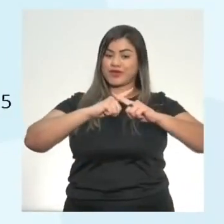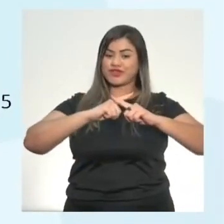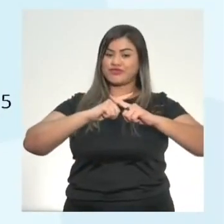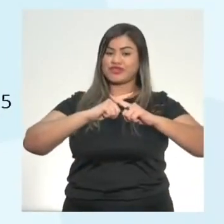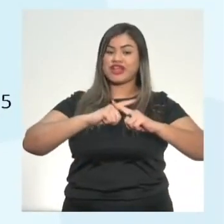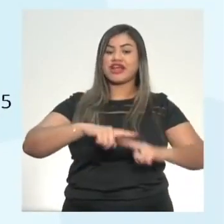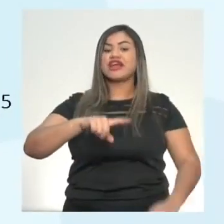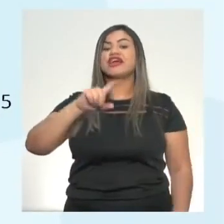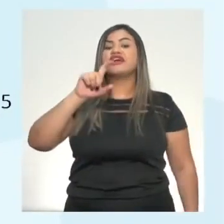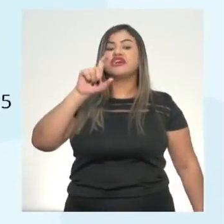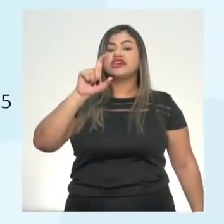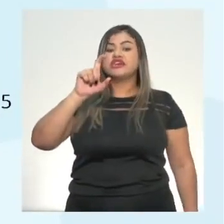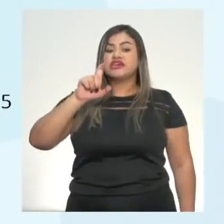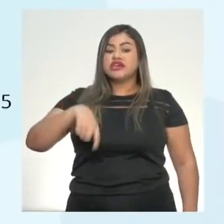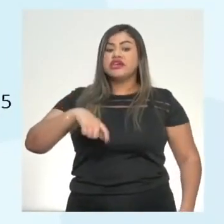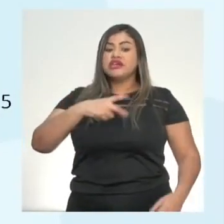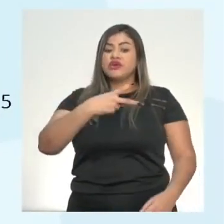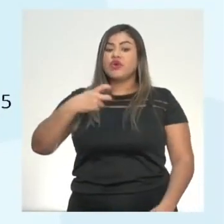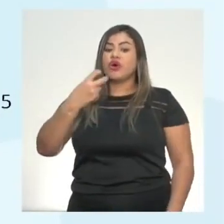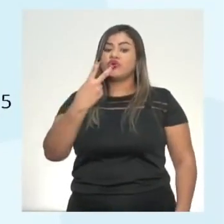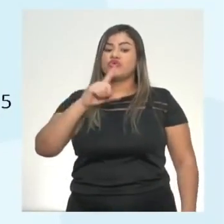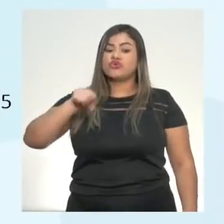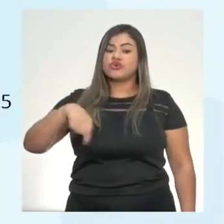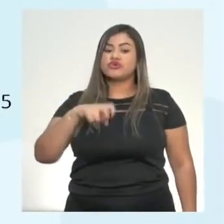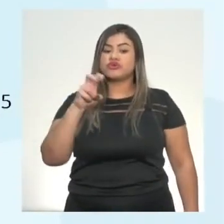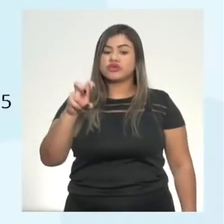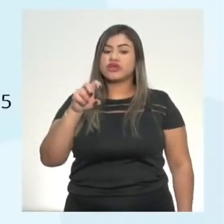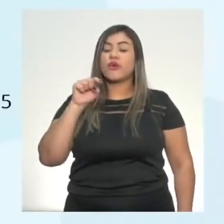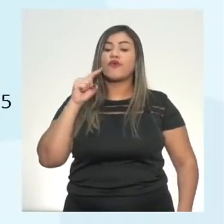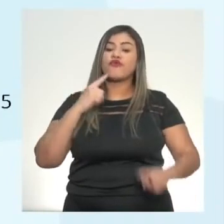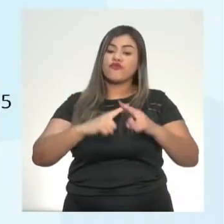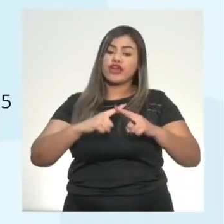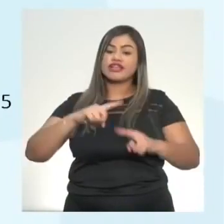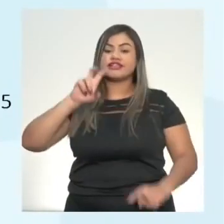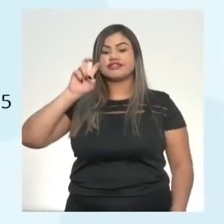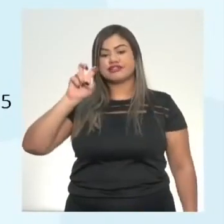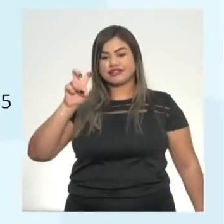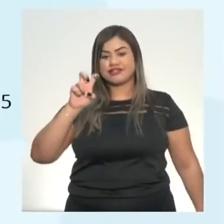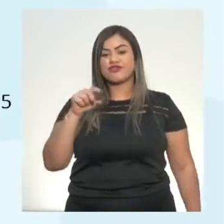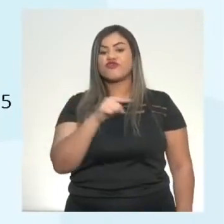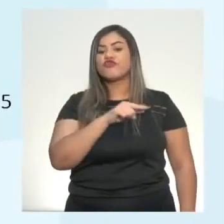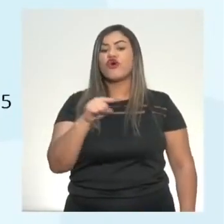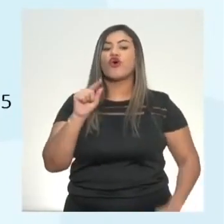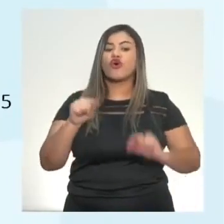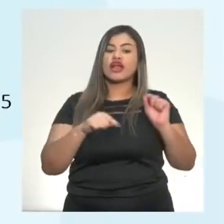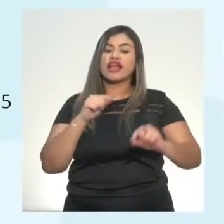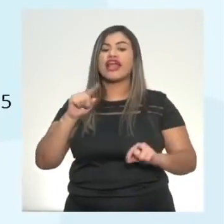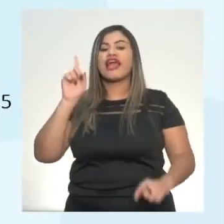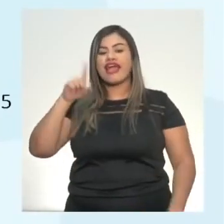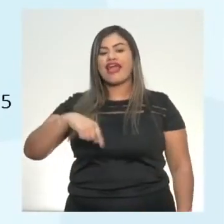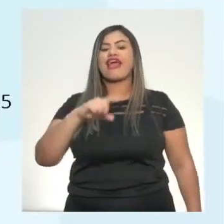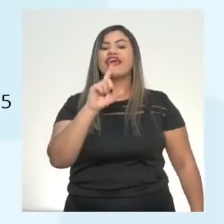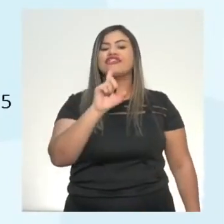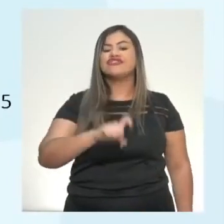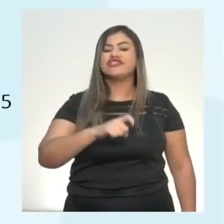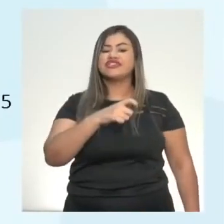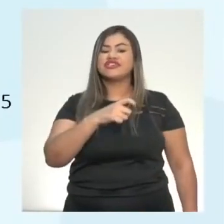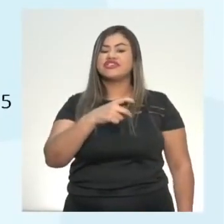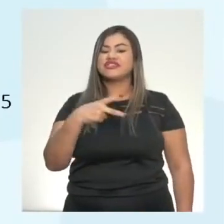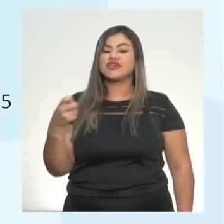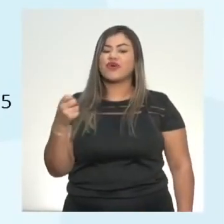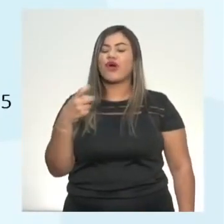Então, 2,5 vezes 5. Então, você vai ter que o resultado do x é